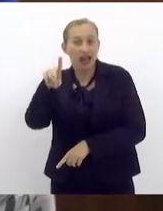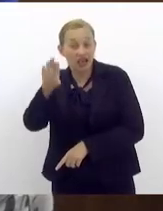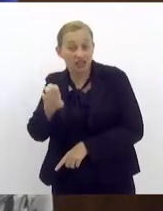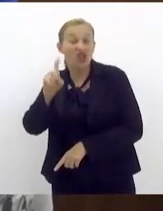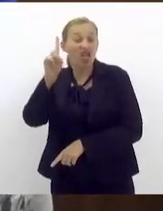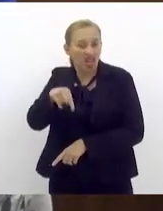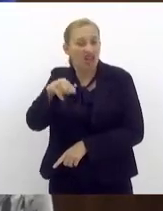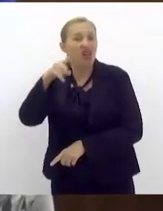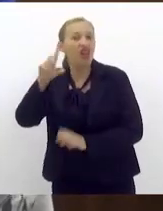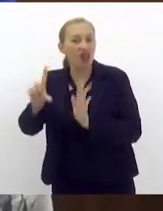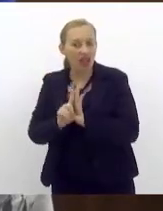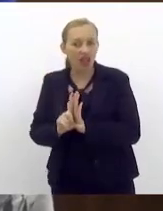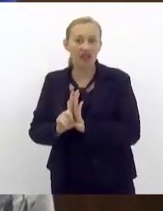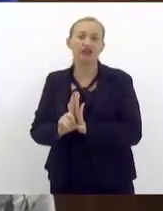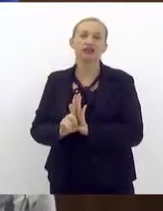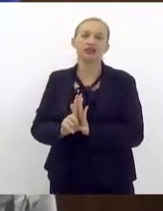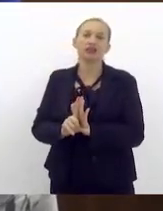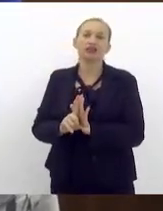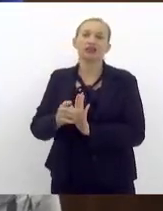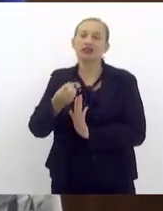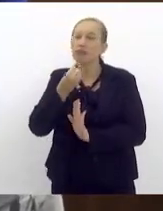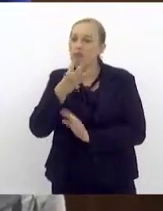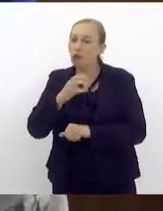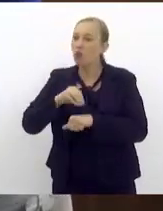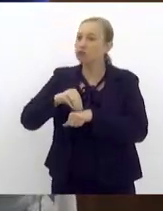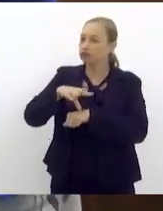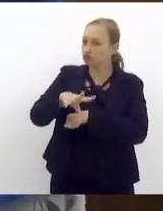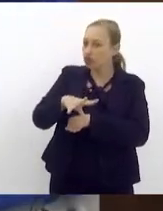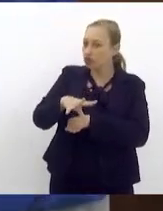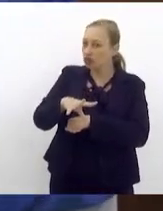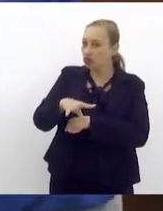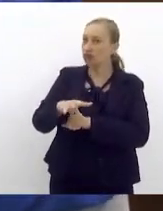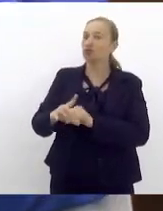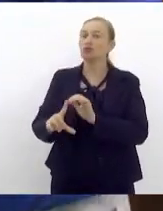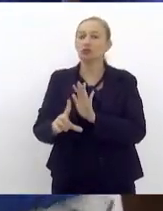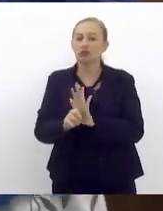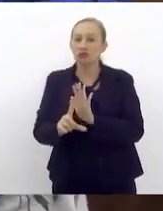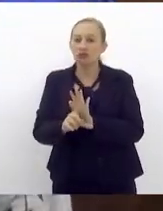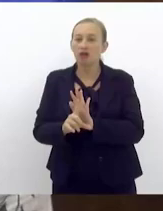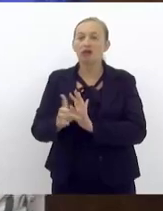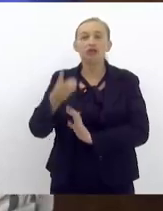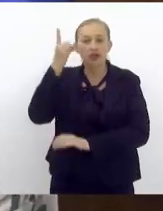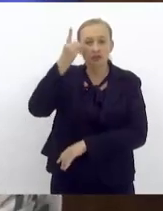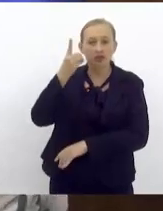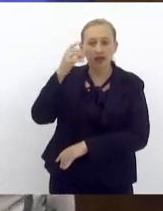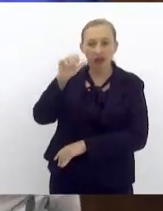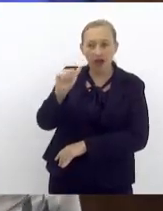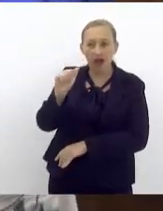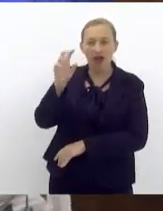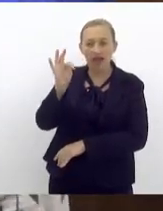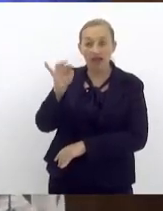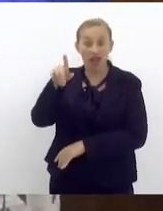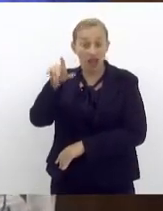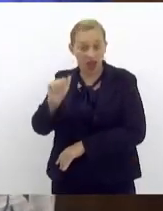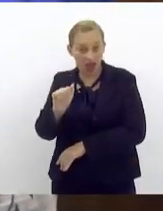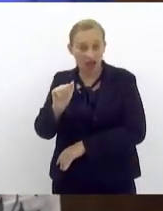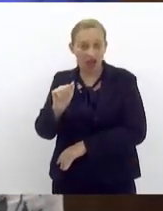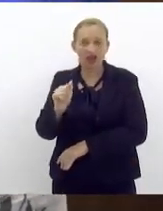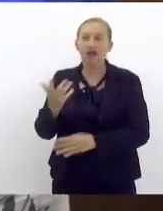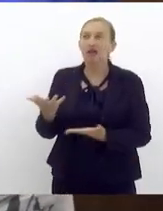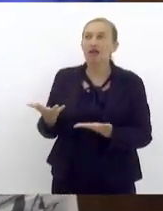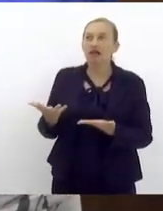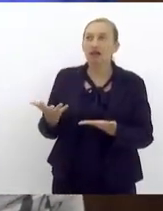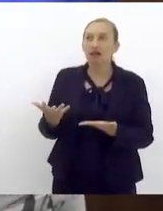na verdade essa boa indicação Legislativa do deputado Átila Nunes vende alguma maneira